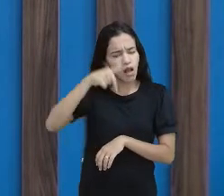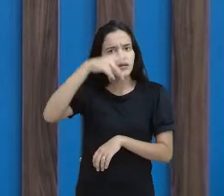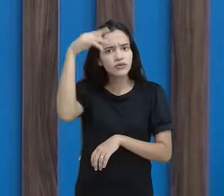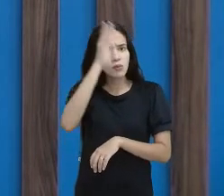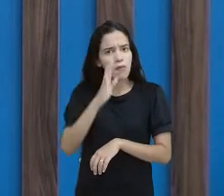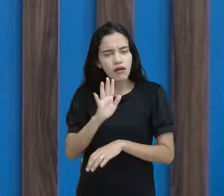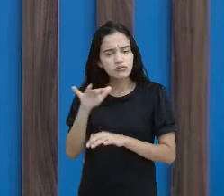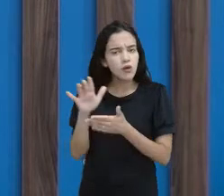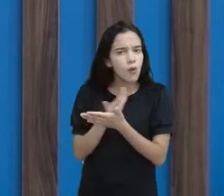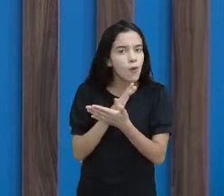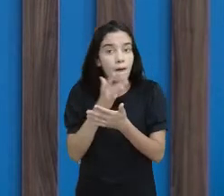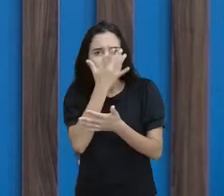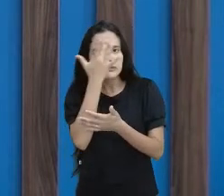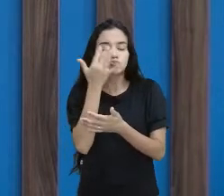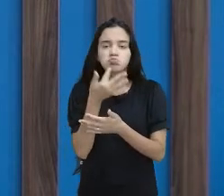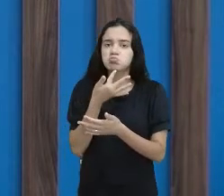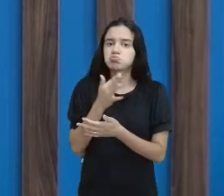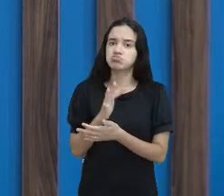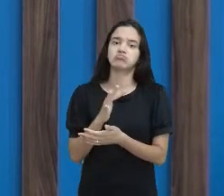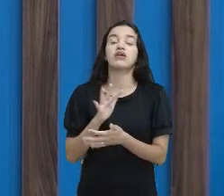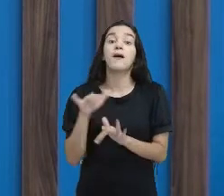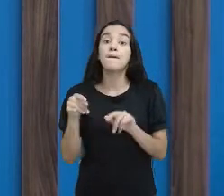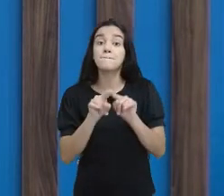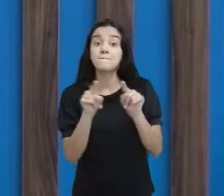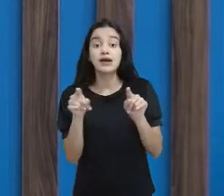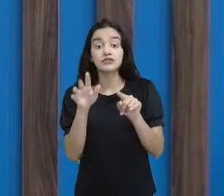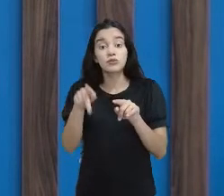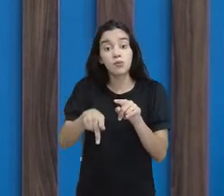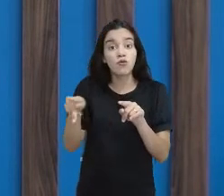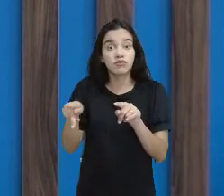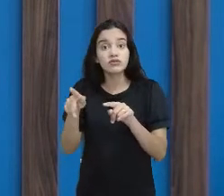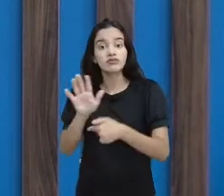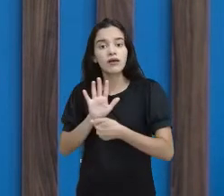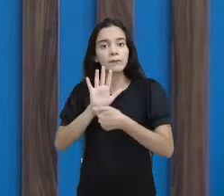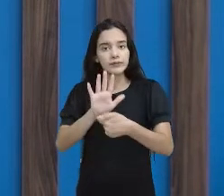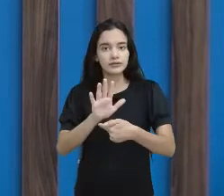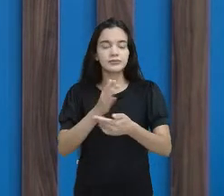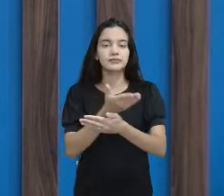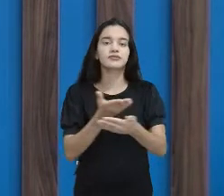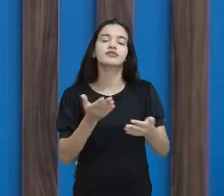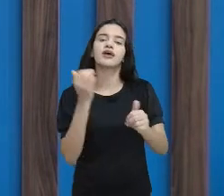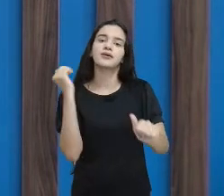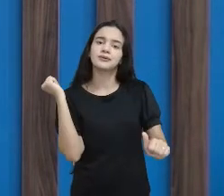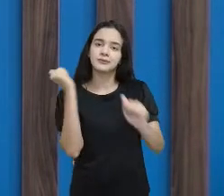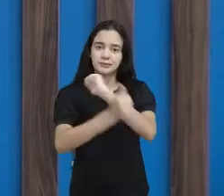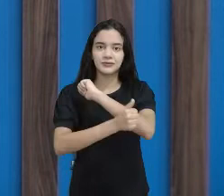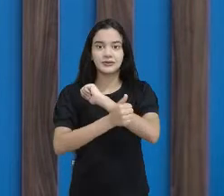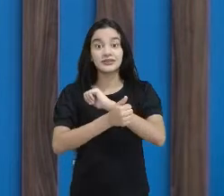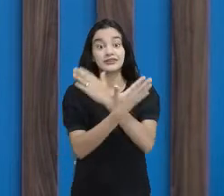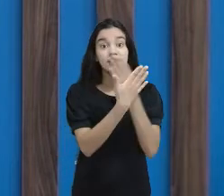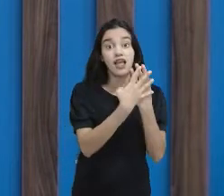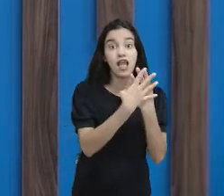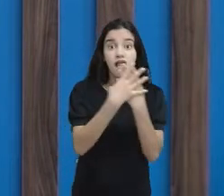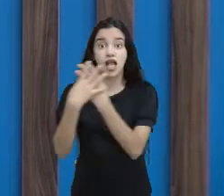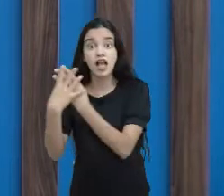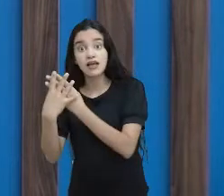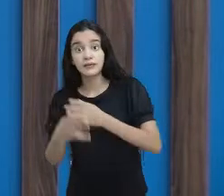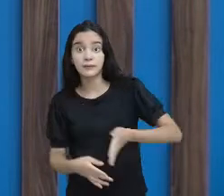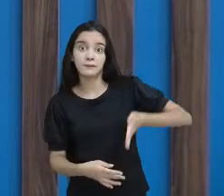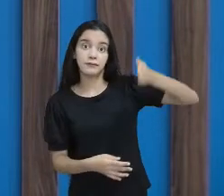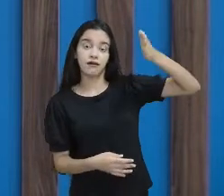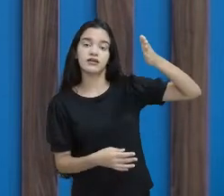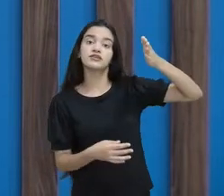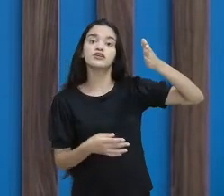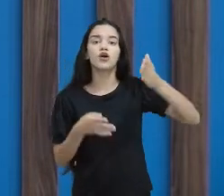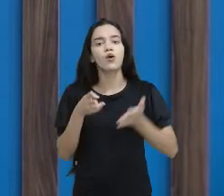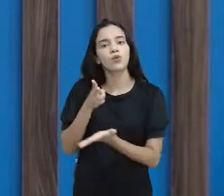pessoas talvez não conheçam, vocês vão ver já já que o professor vai apresentar esse esporte para vocês. Também é um esporte de rede, né, e parede, que está